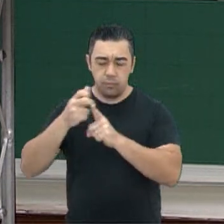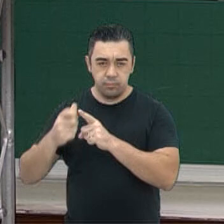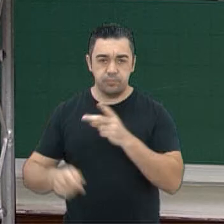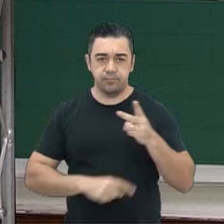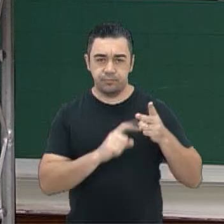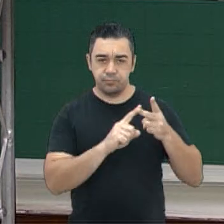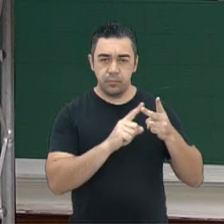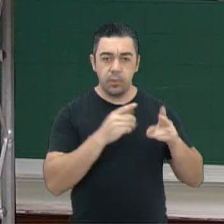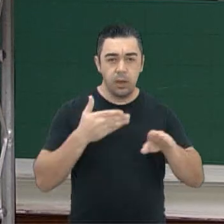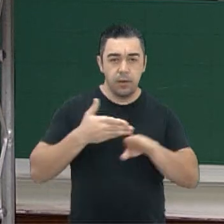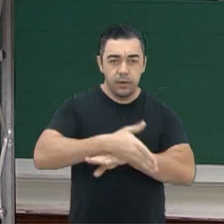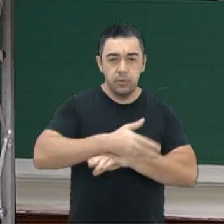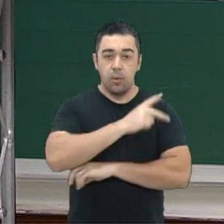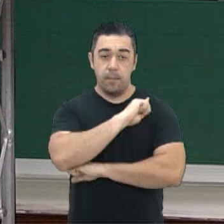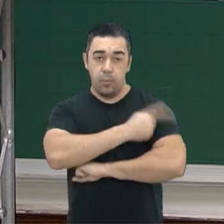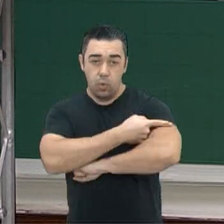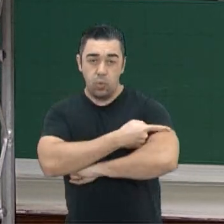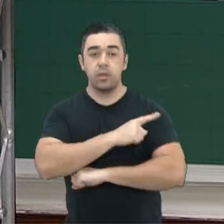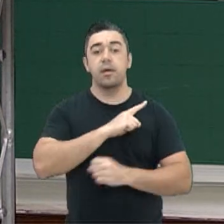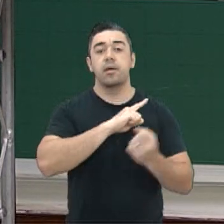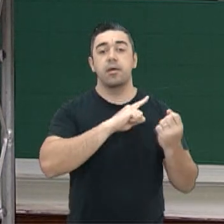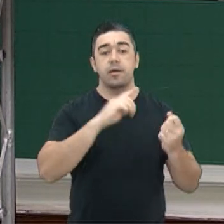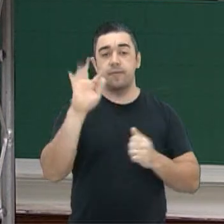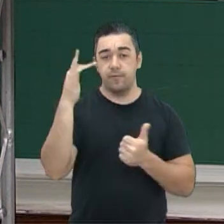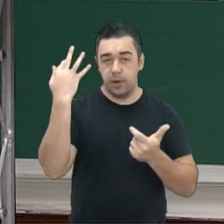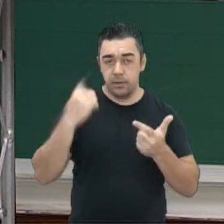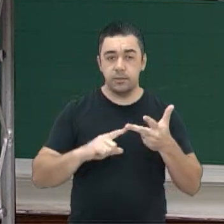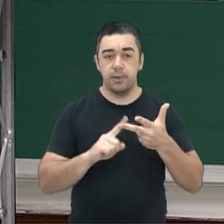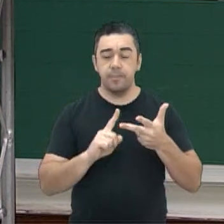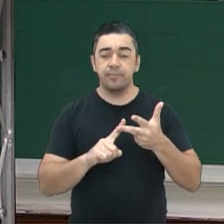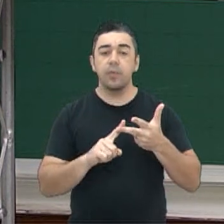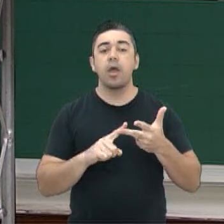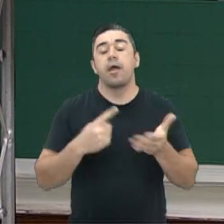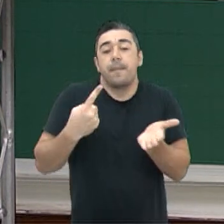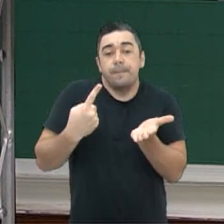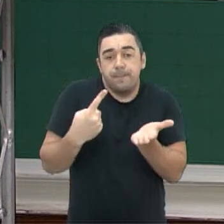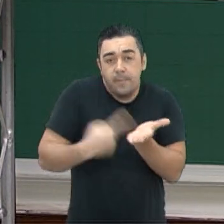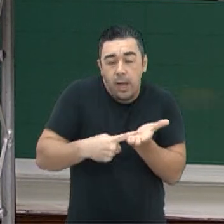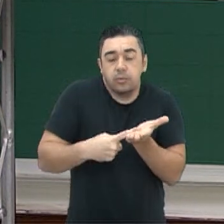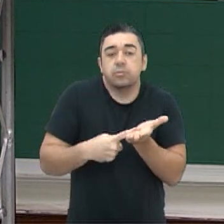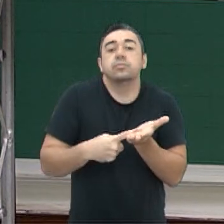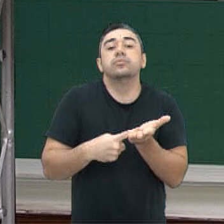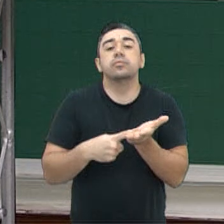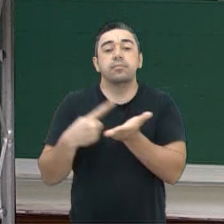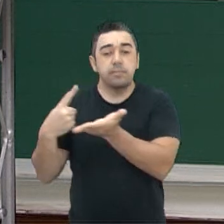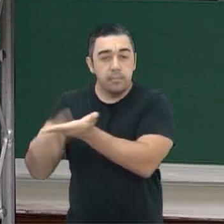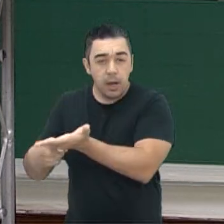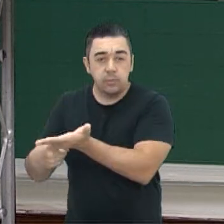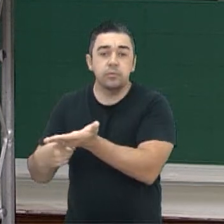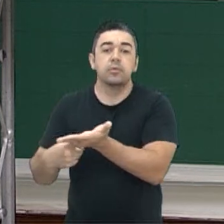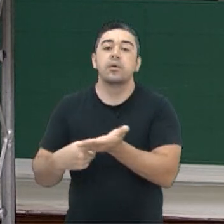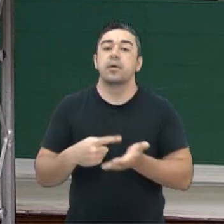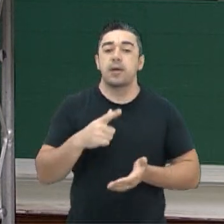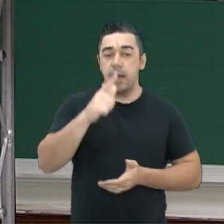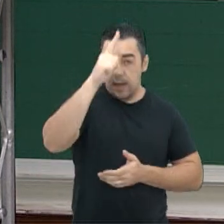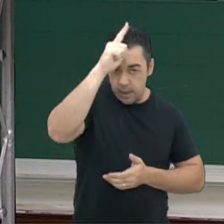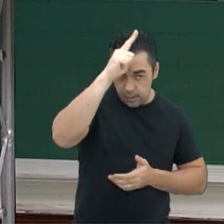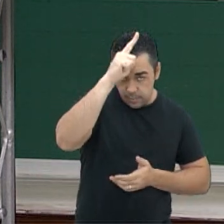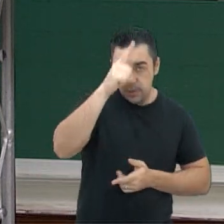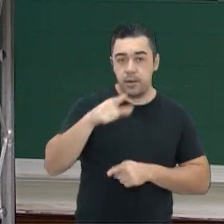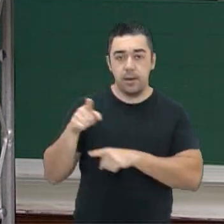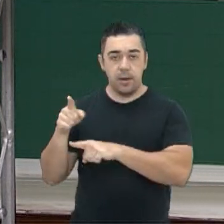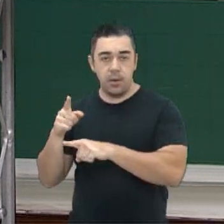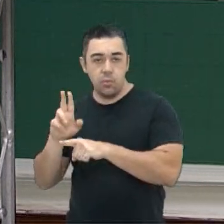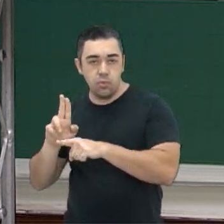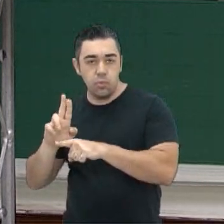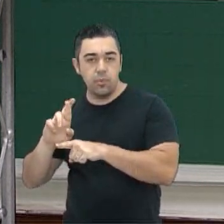invasões da Polônia e na França, o Pacto Molotov de não agressão entre a Alemanha e a União Soviética, que termina nessa aula, esse pacto, inclusive,